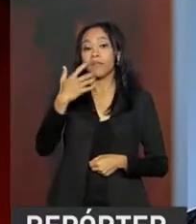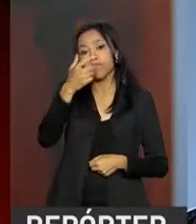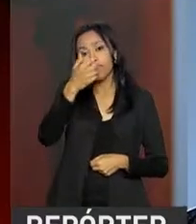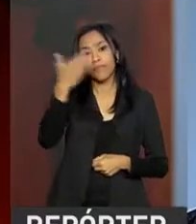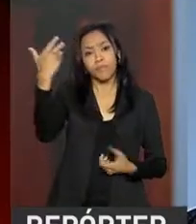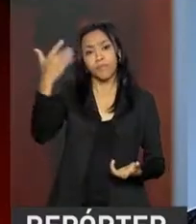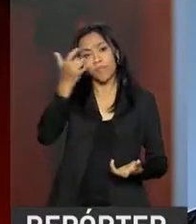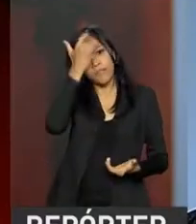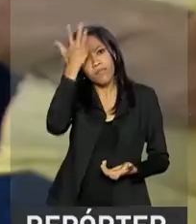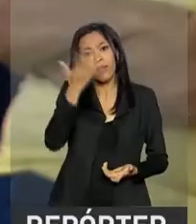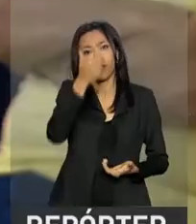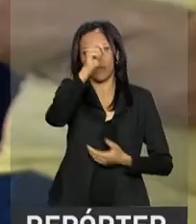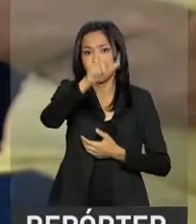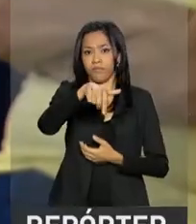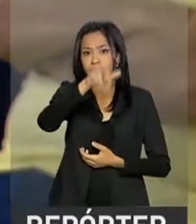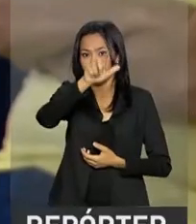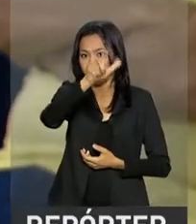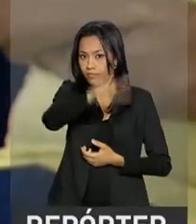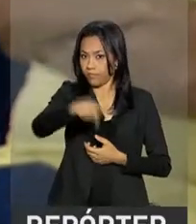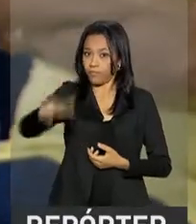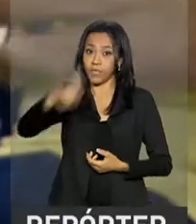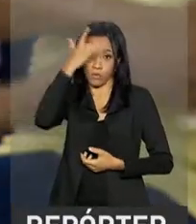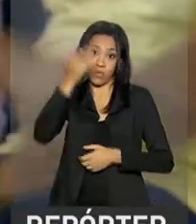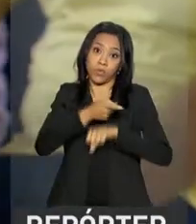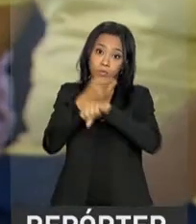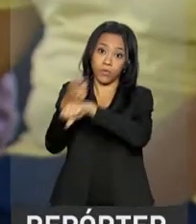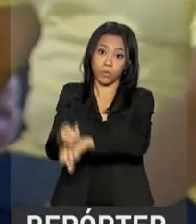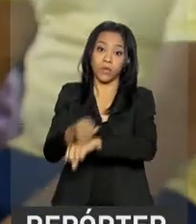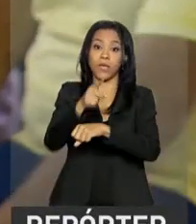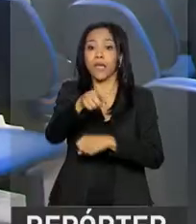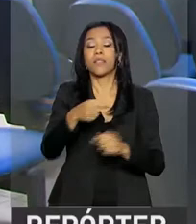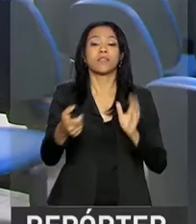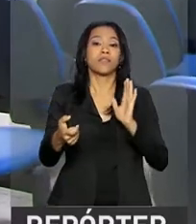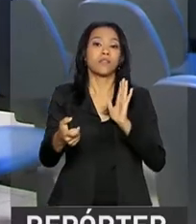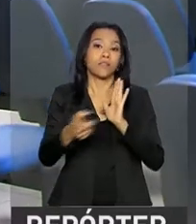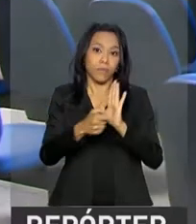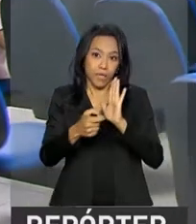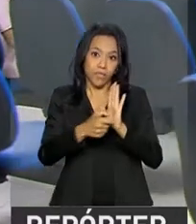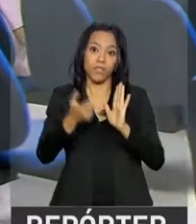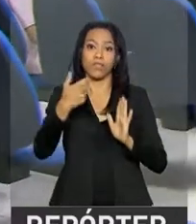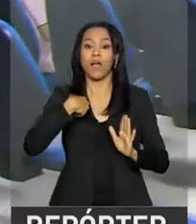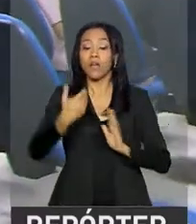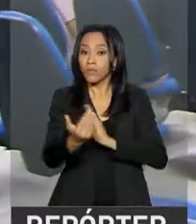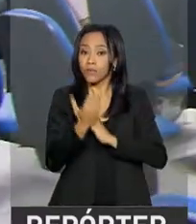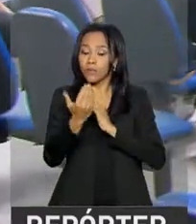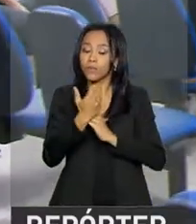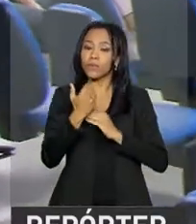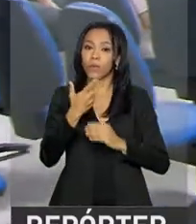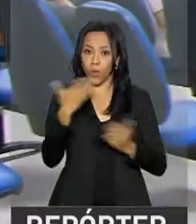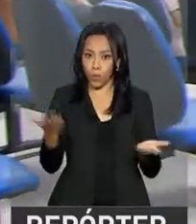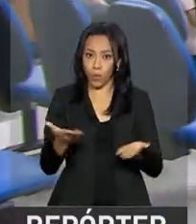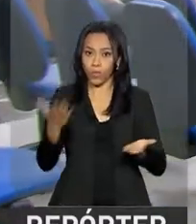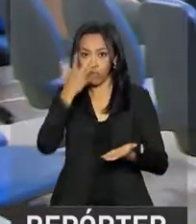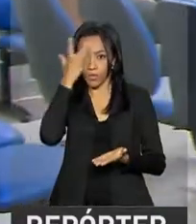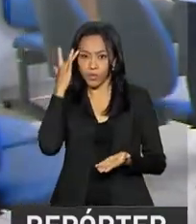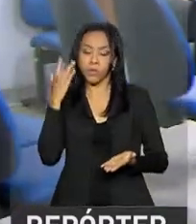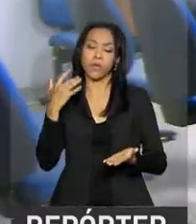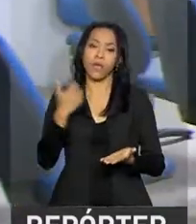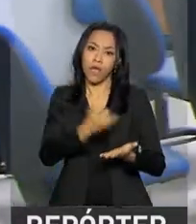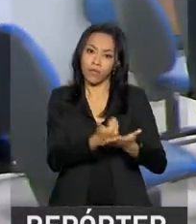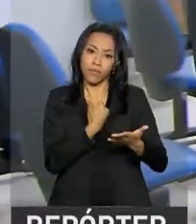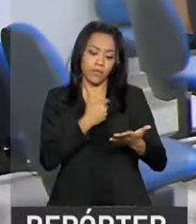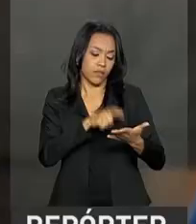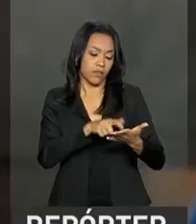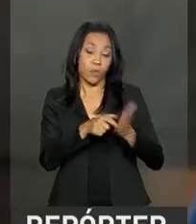atendimento ao cidadão então essa ferramenta facilita a vida da pessoa mas também olha hoje cadastrado no inss eu tenho tanto tempo de